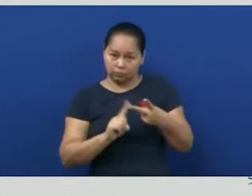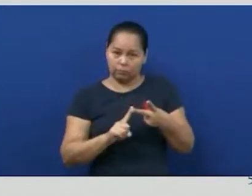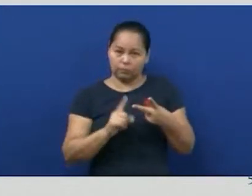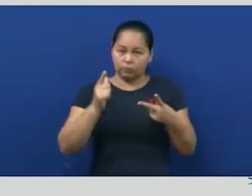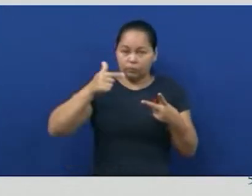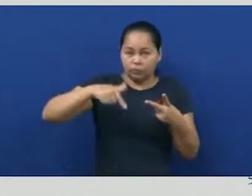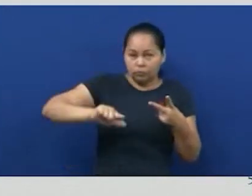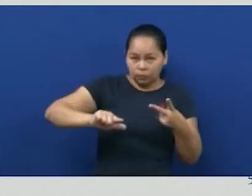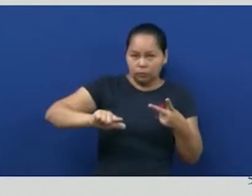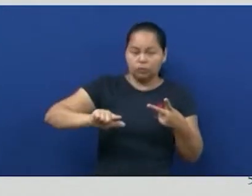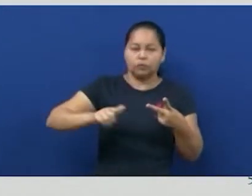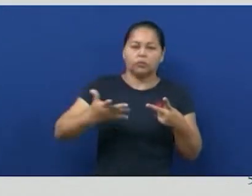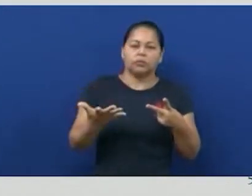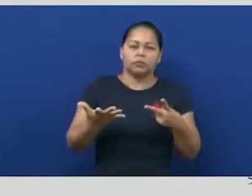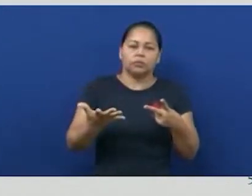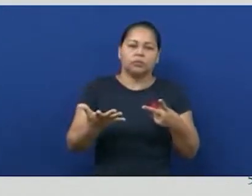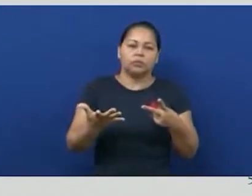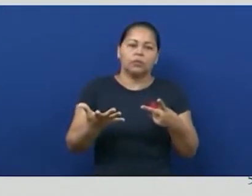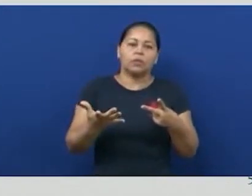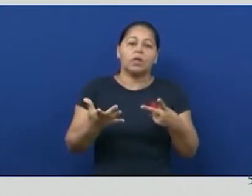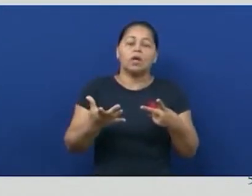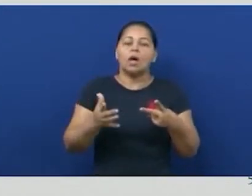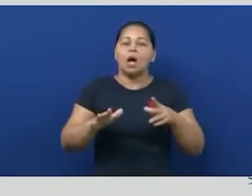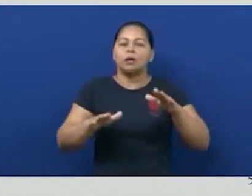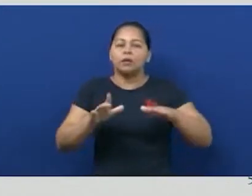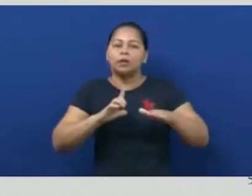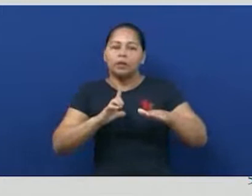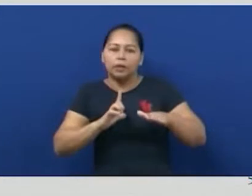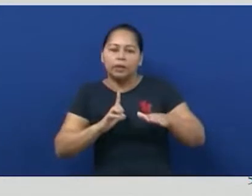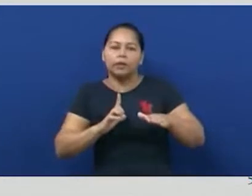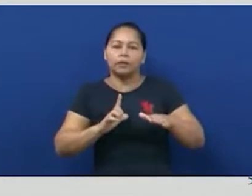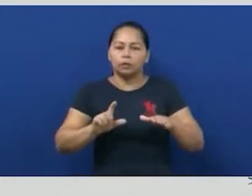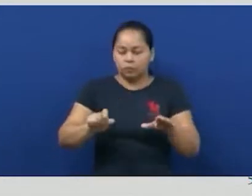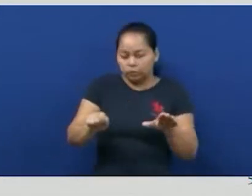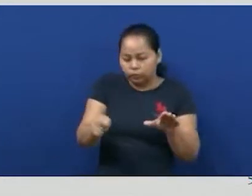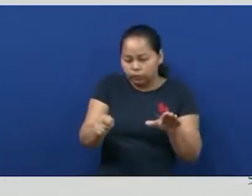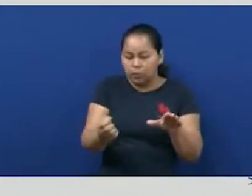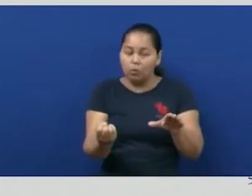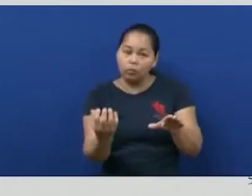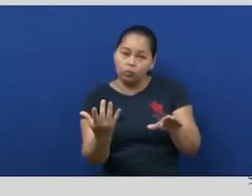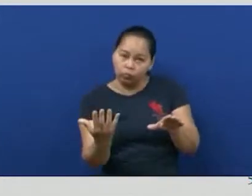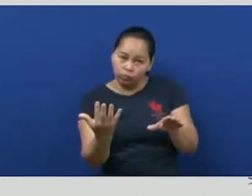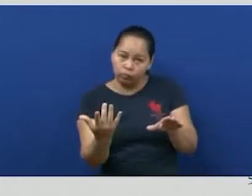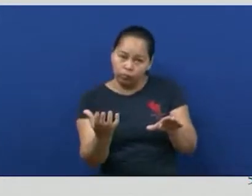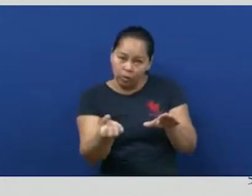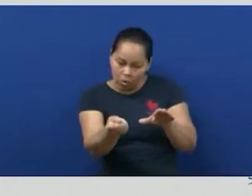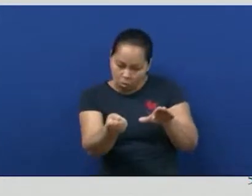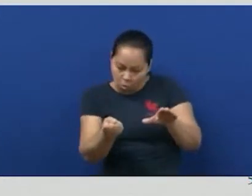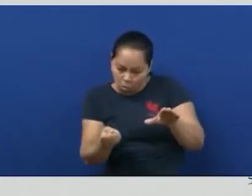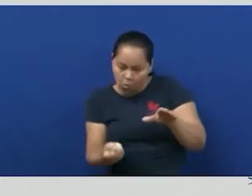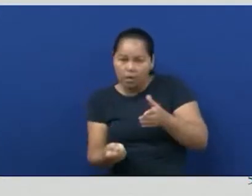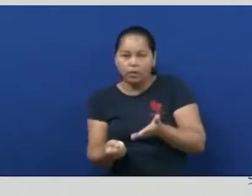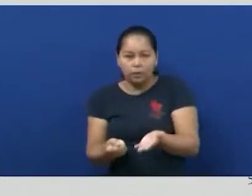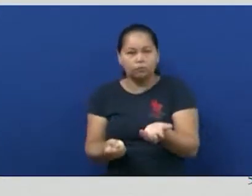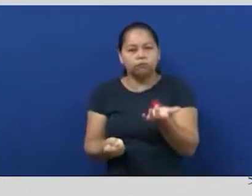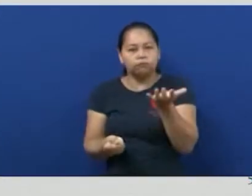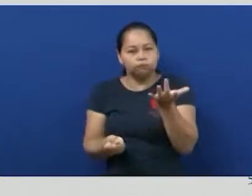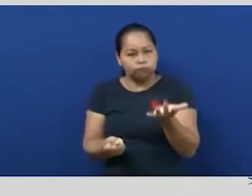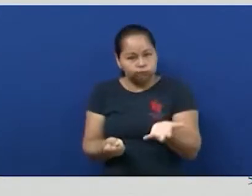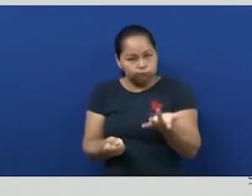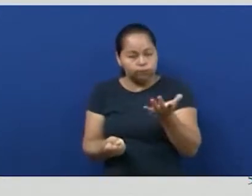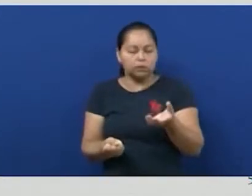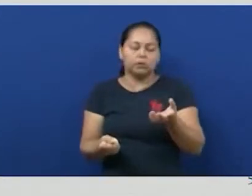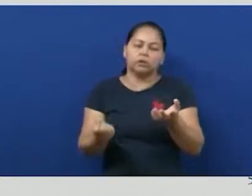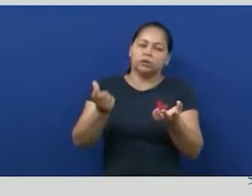termômetros que a gente tem no forno, que mede também a temperatura. E a gente também tem